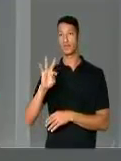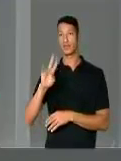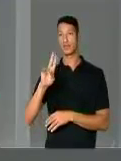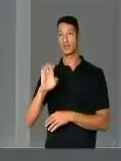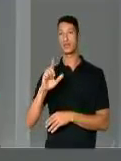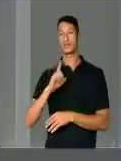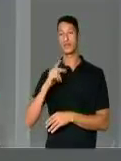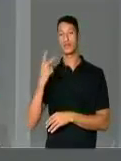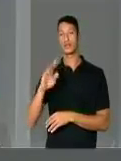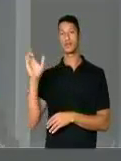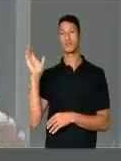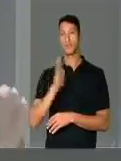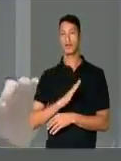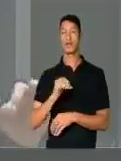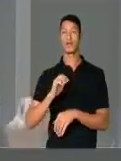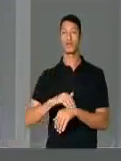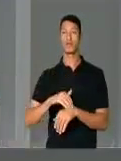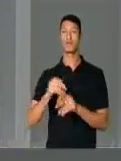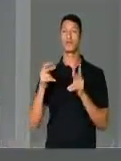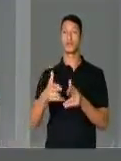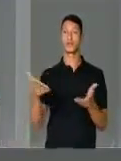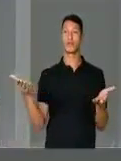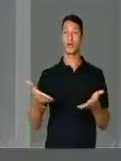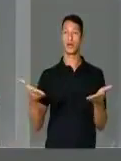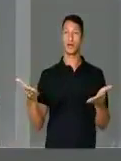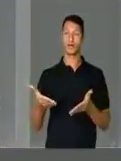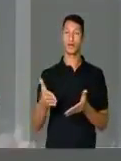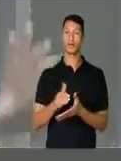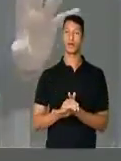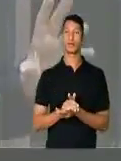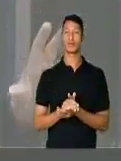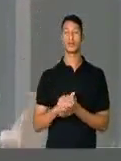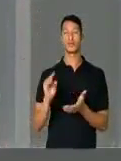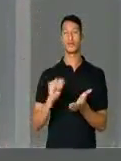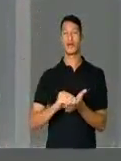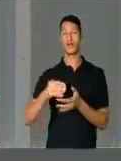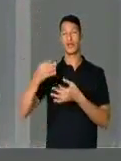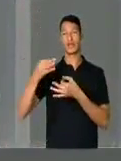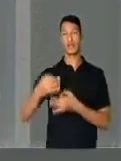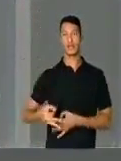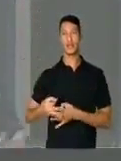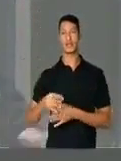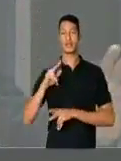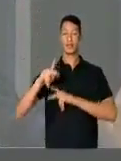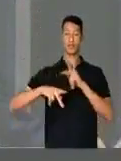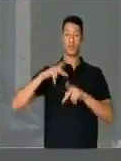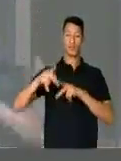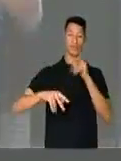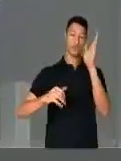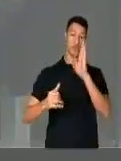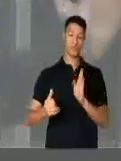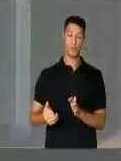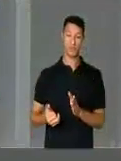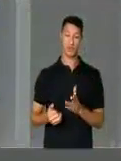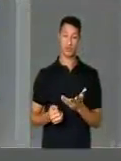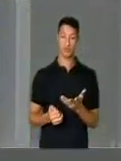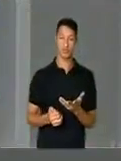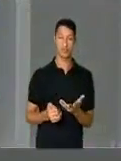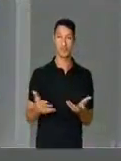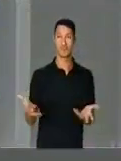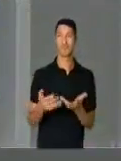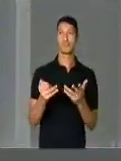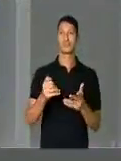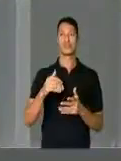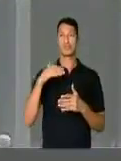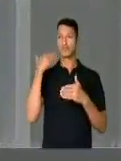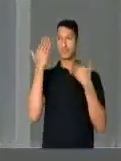virtudes e têm seus males. Num momento como este, de incerteza, do povo